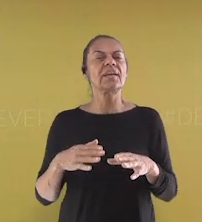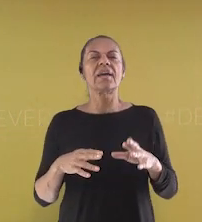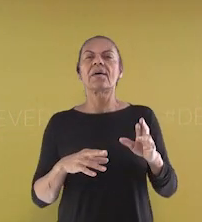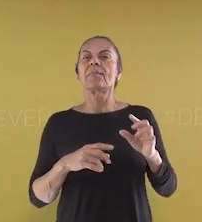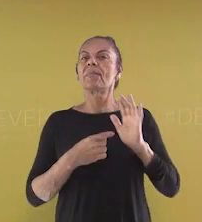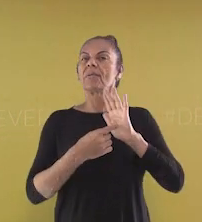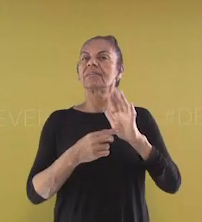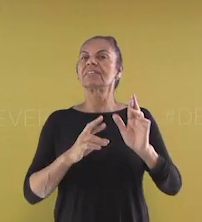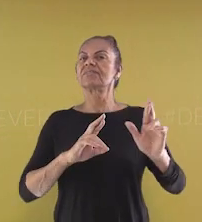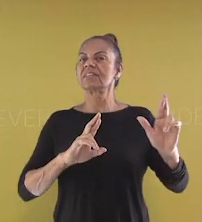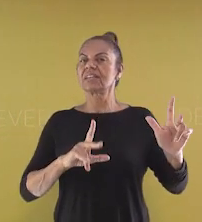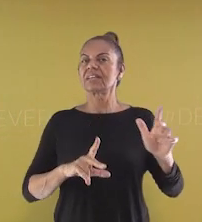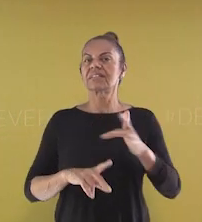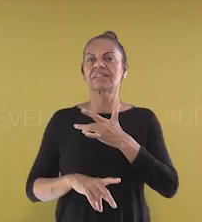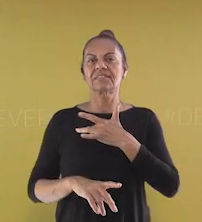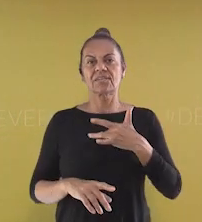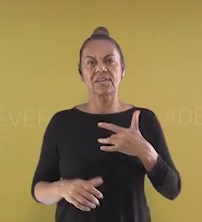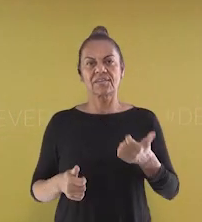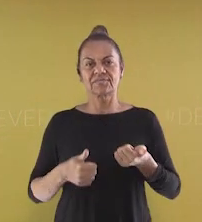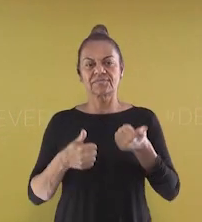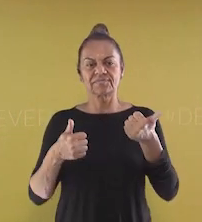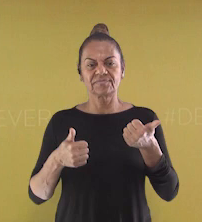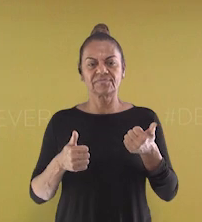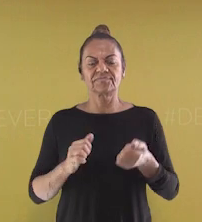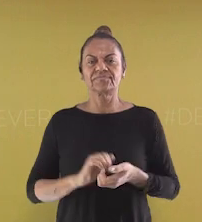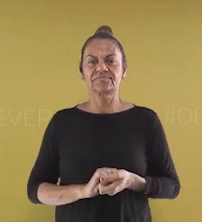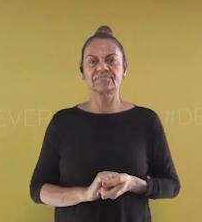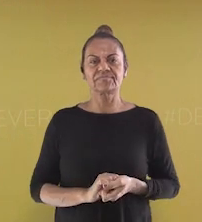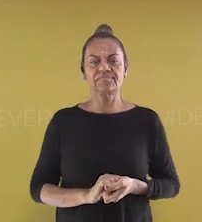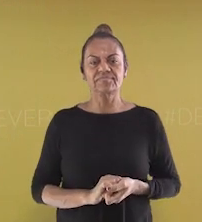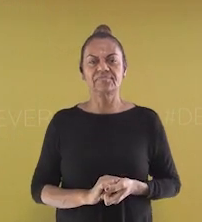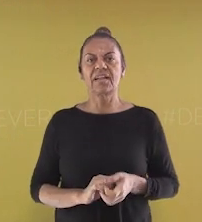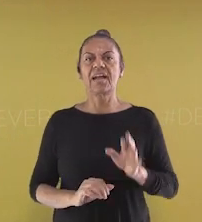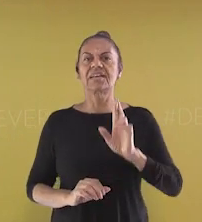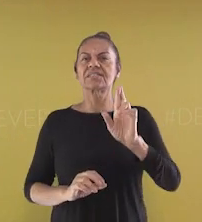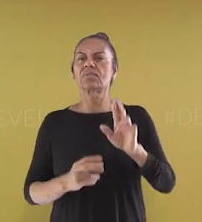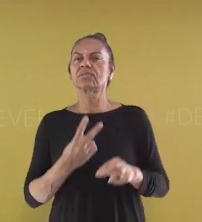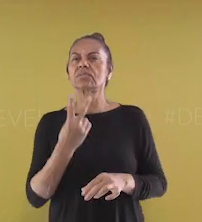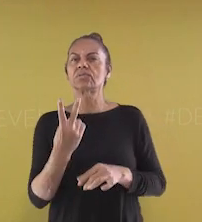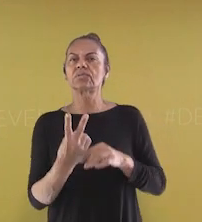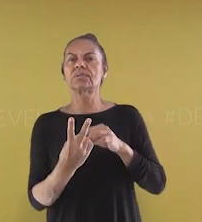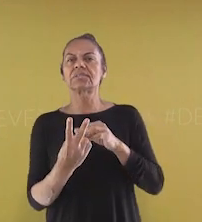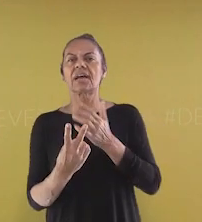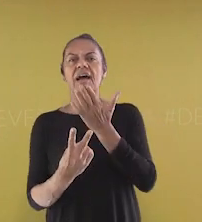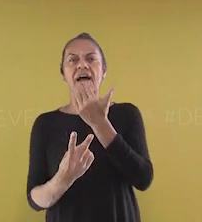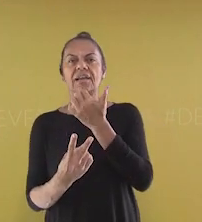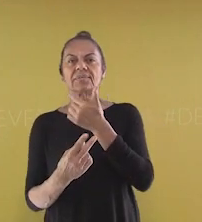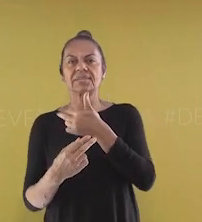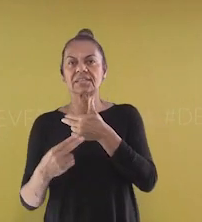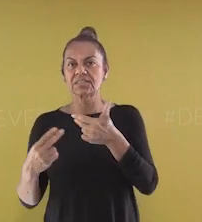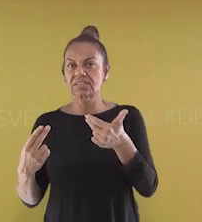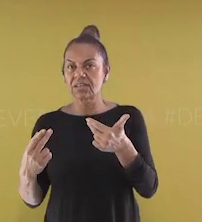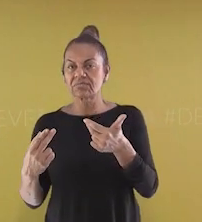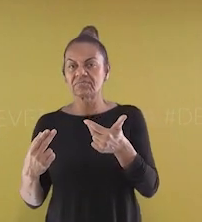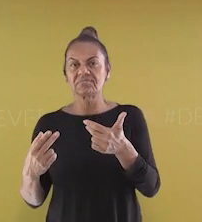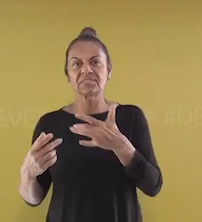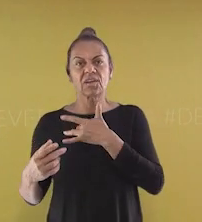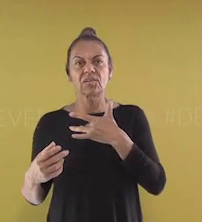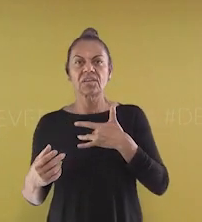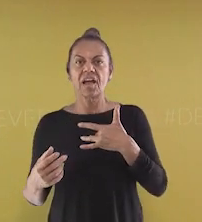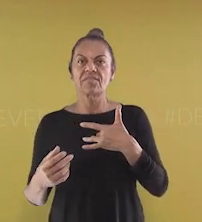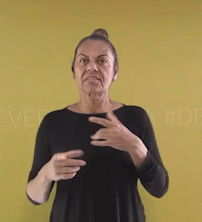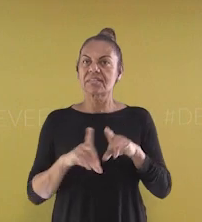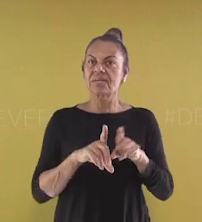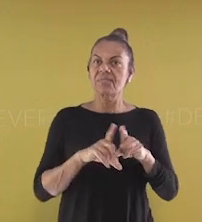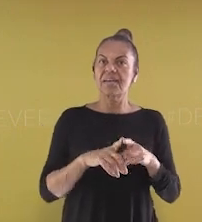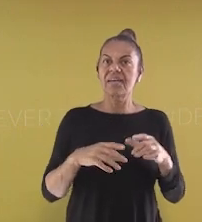hábitos, faz toda a diferença para se manter saudável. As opções de resposta são alimentação saudável e